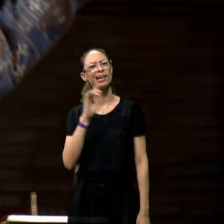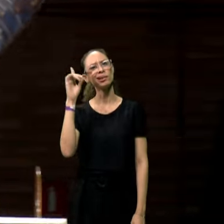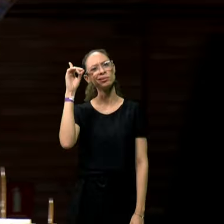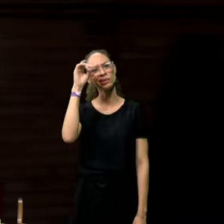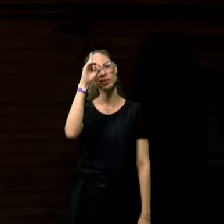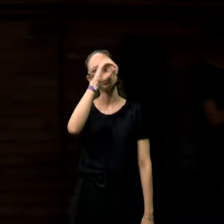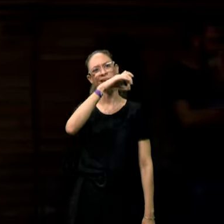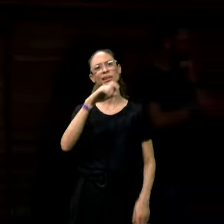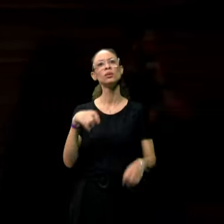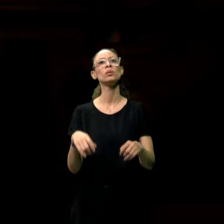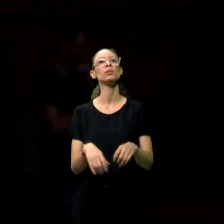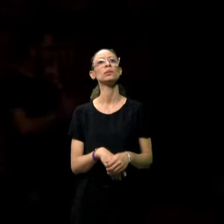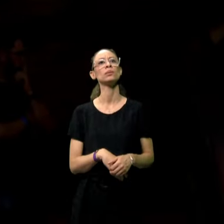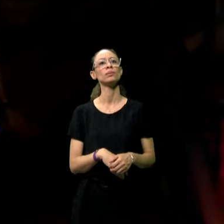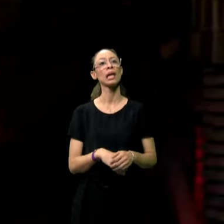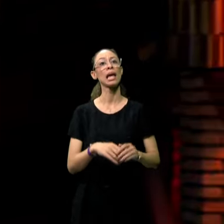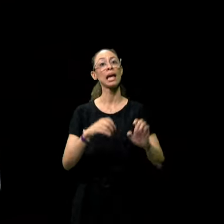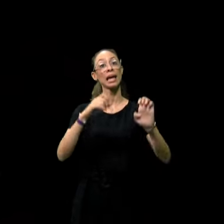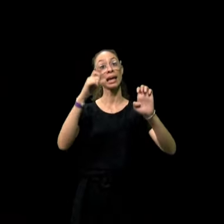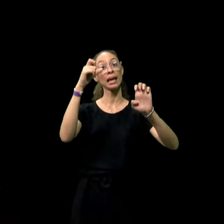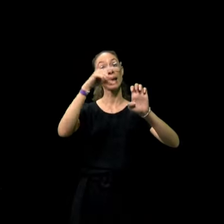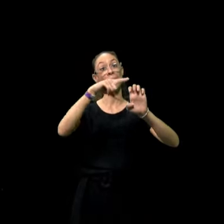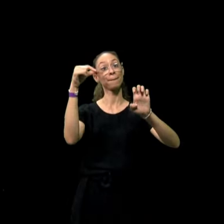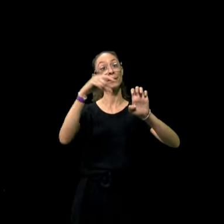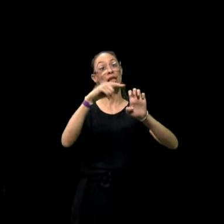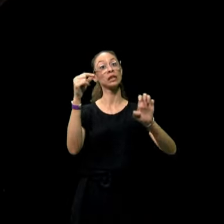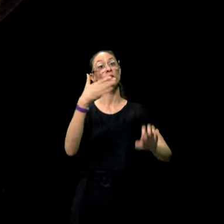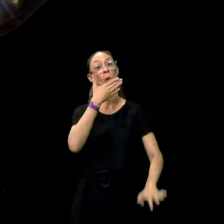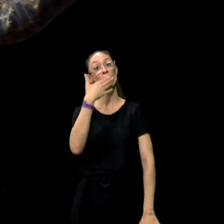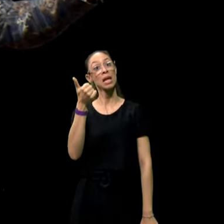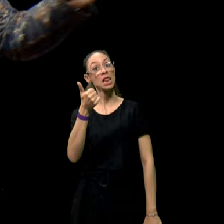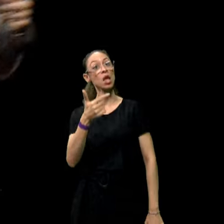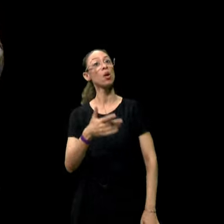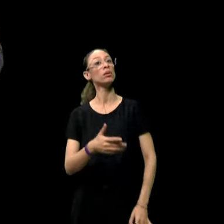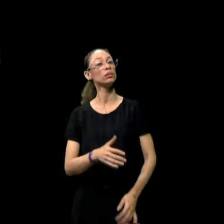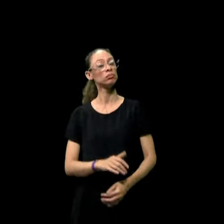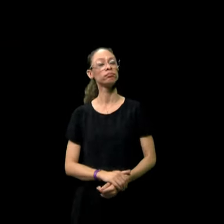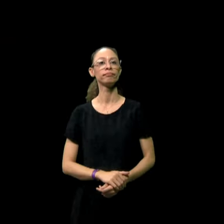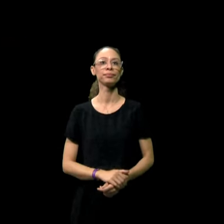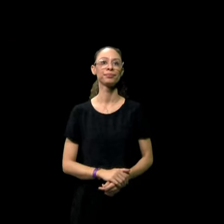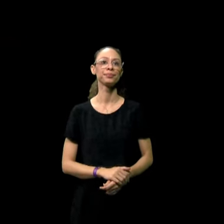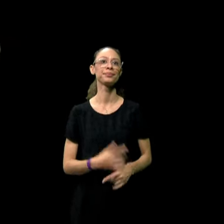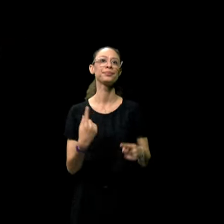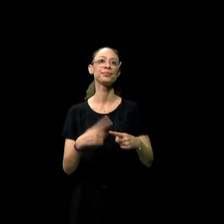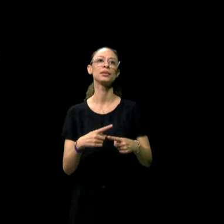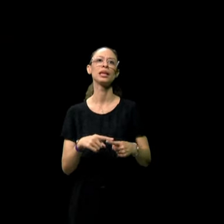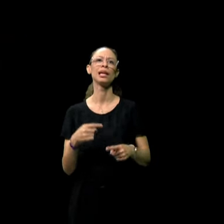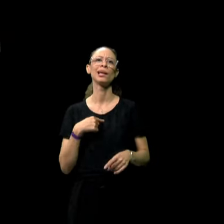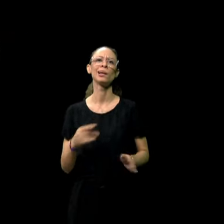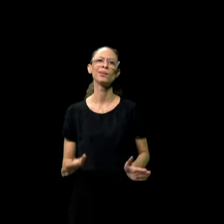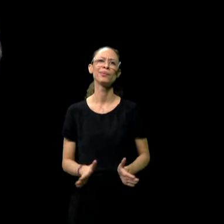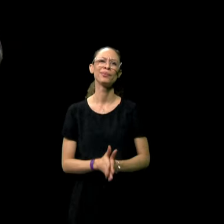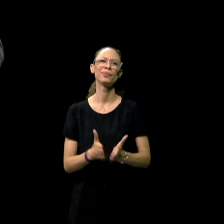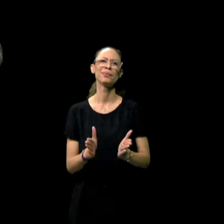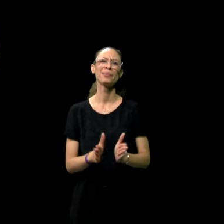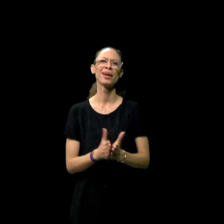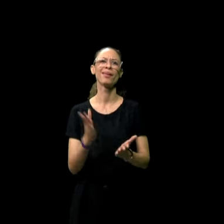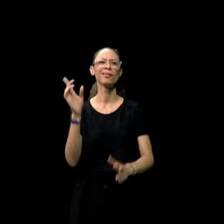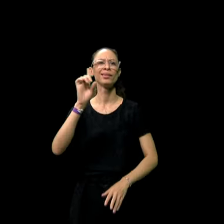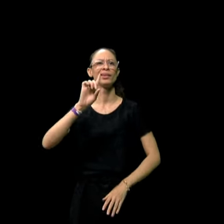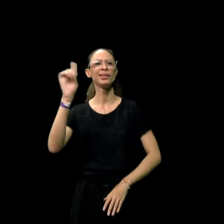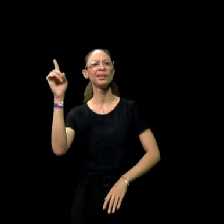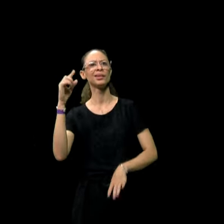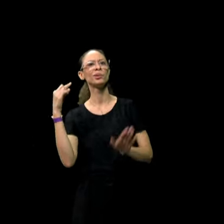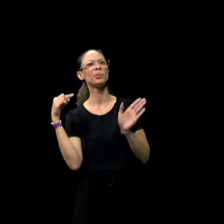empreendedor. Você precisa ser, porque são os códigos. De fato, quando eu estava em miséria, Deus me disse: por onde você quer que eu te